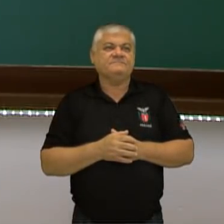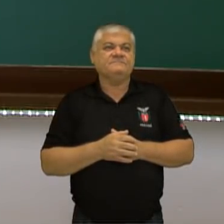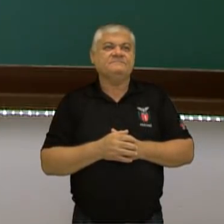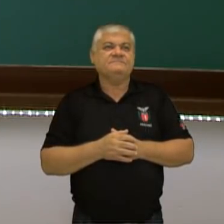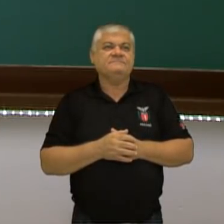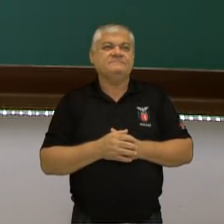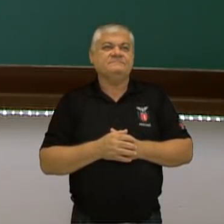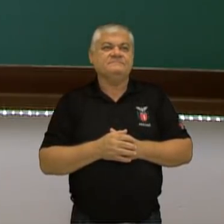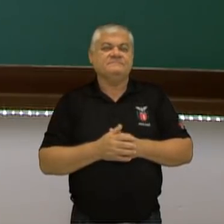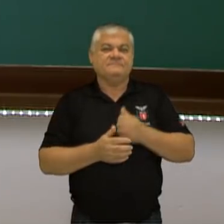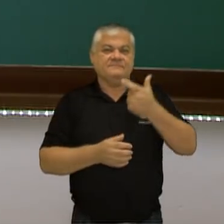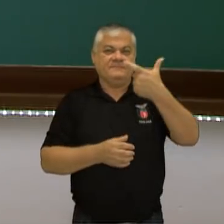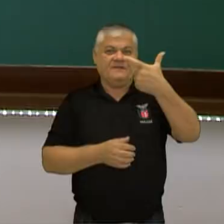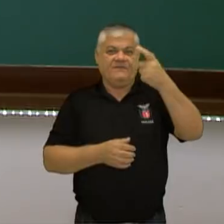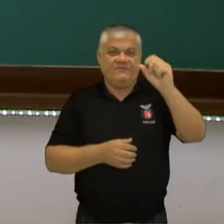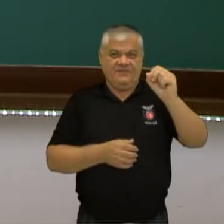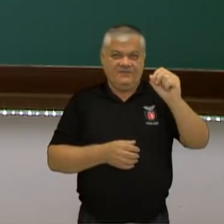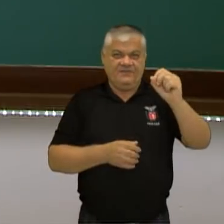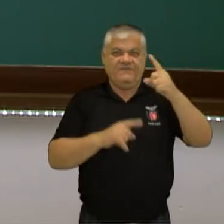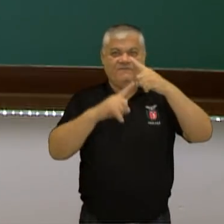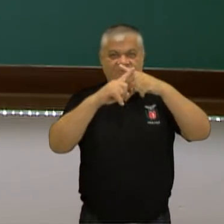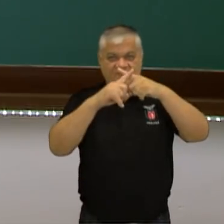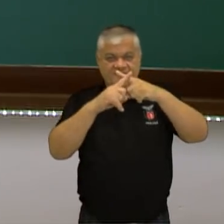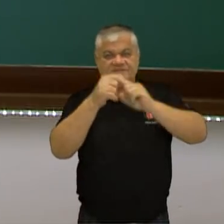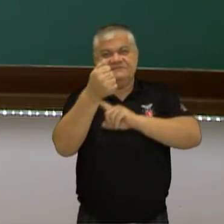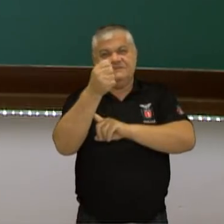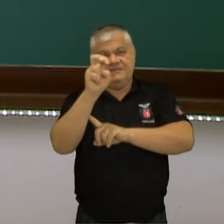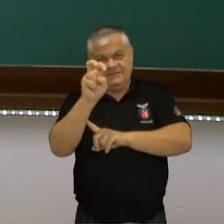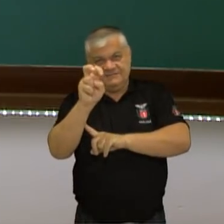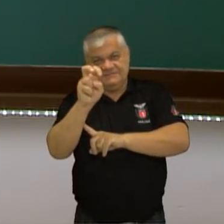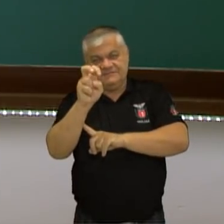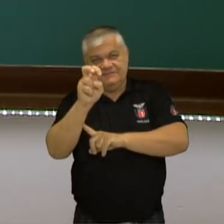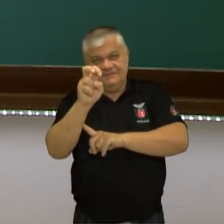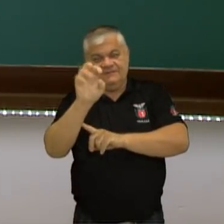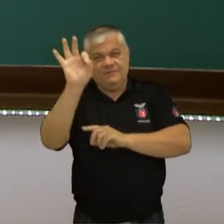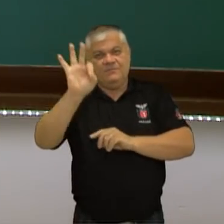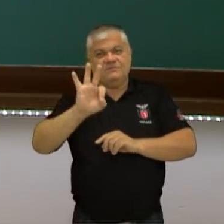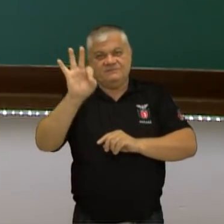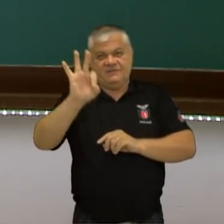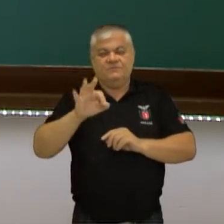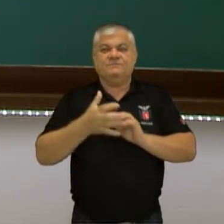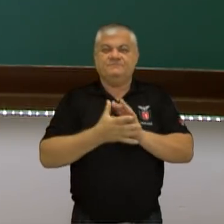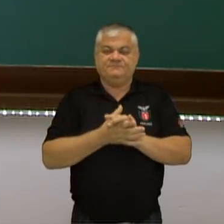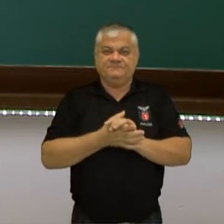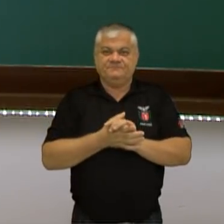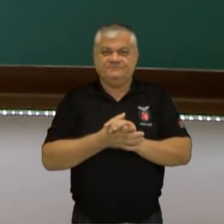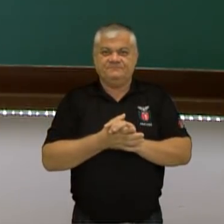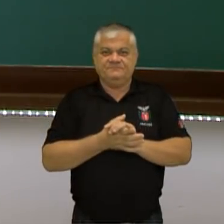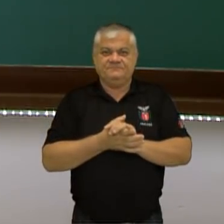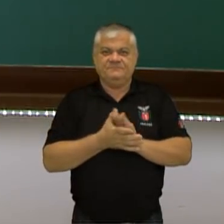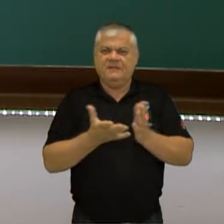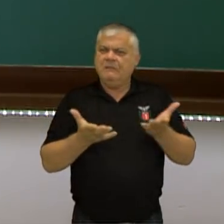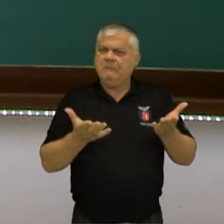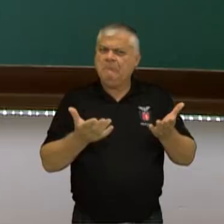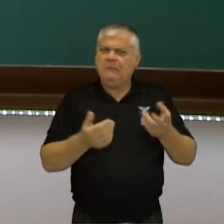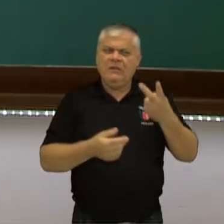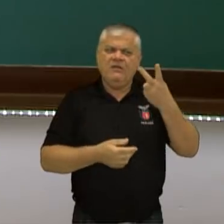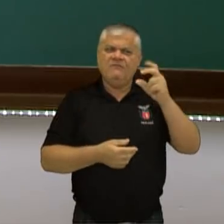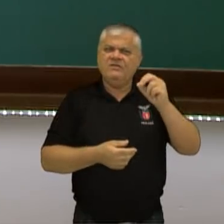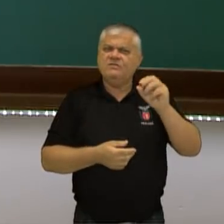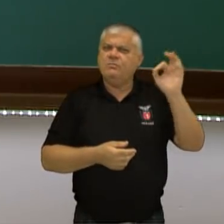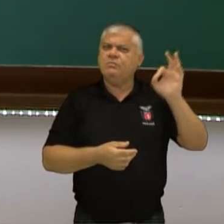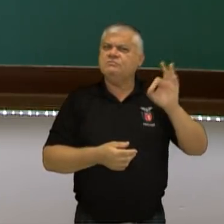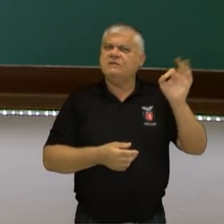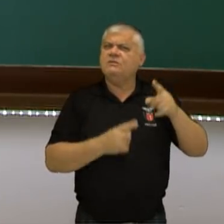Certo? Então, 20 vezes 15 e o sinal de porcentagem. Tá, professor, mas não é 20%? Por que você